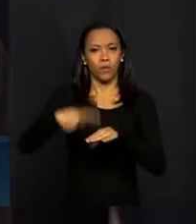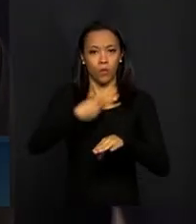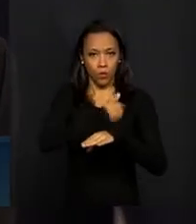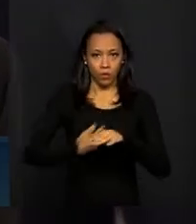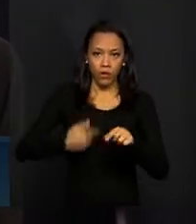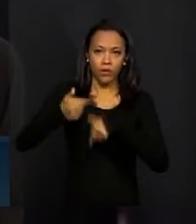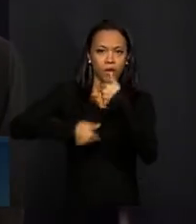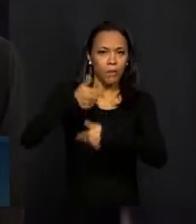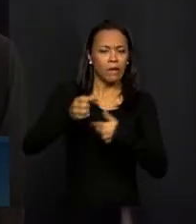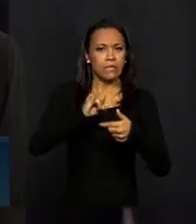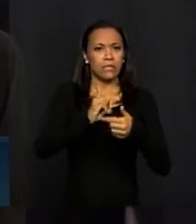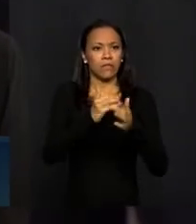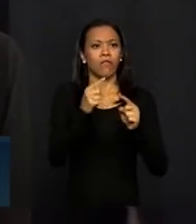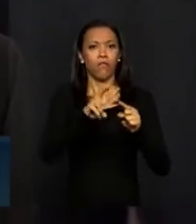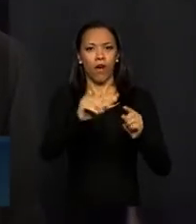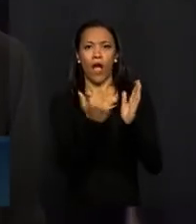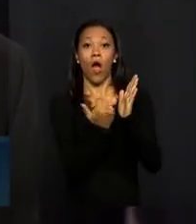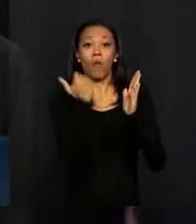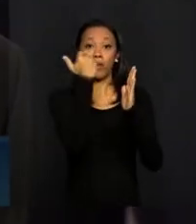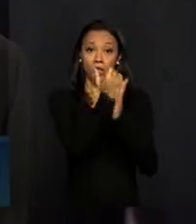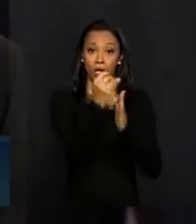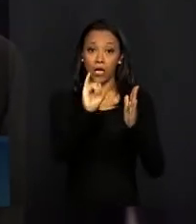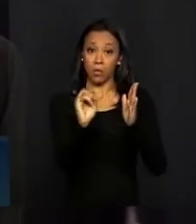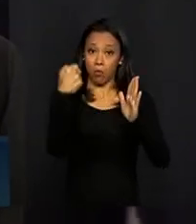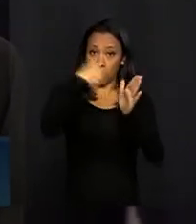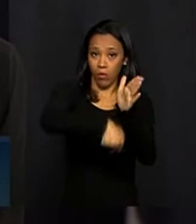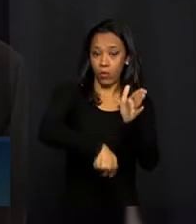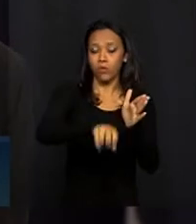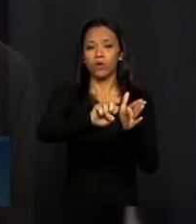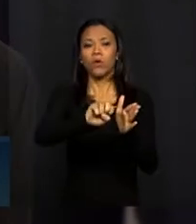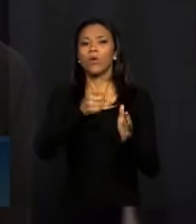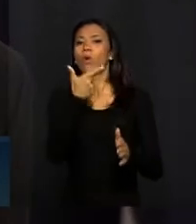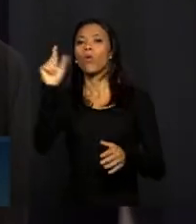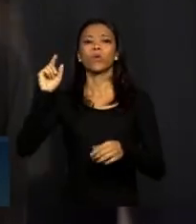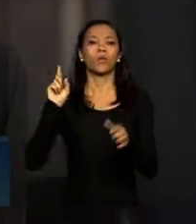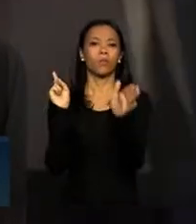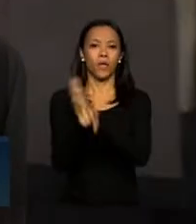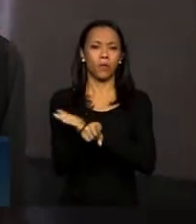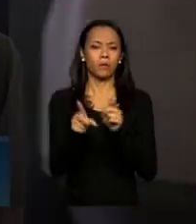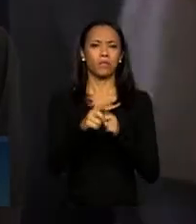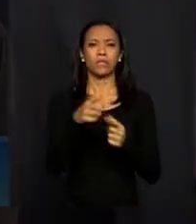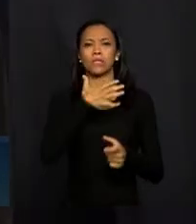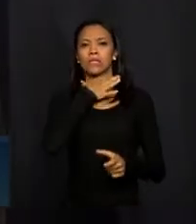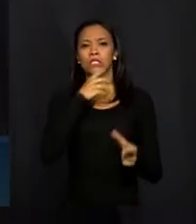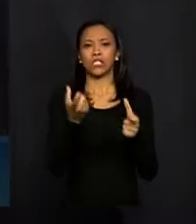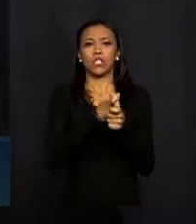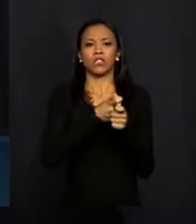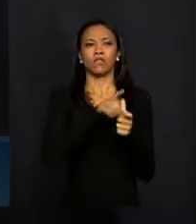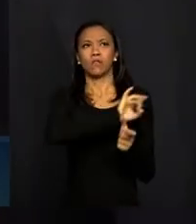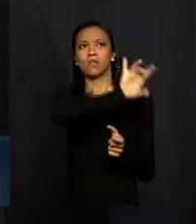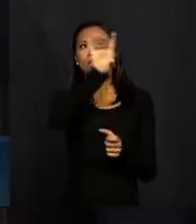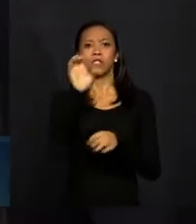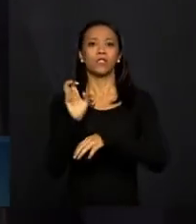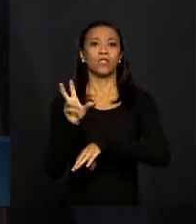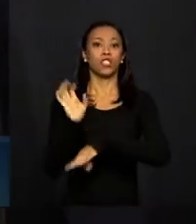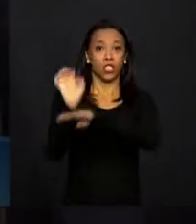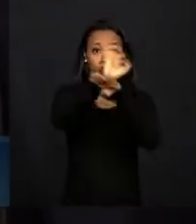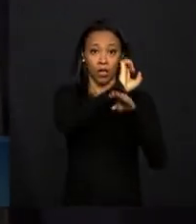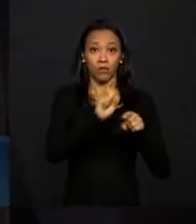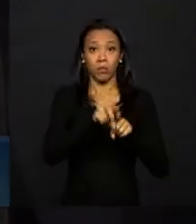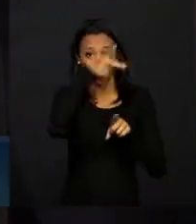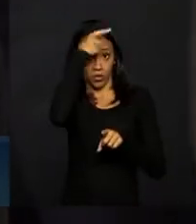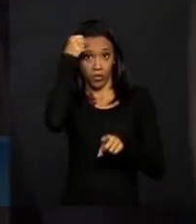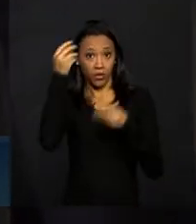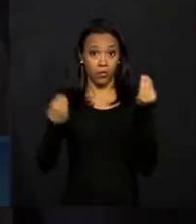de outros impostos? E também perguntar uma outra questão em relação à dívida de estados e municípios. Qual que é a posição do Palácio Planalto hoje,